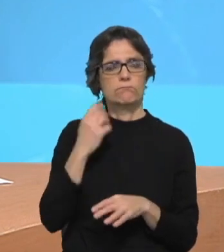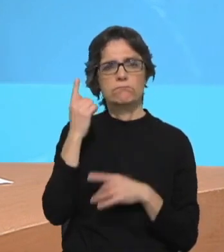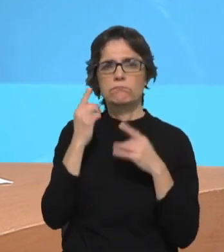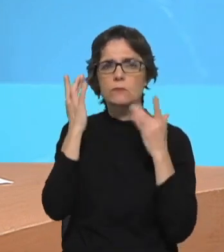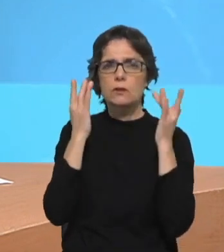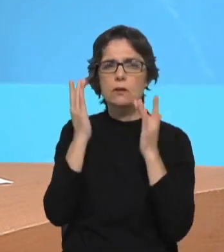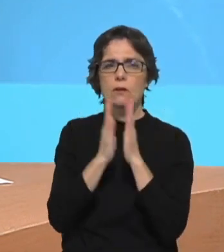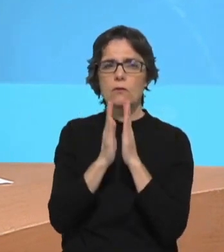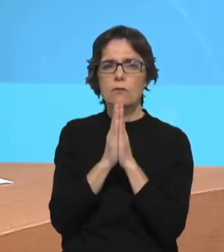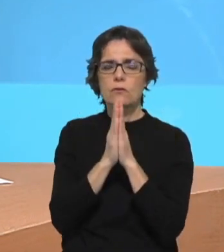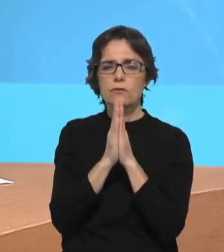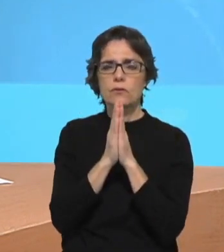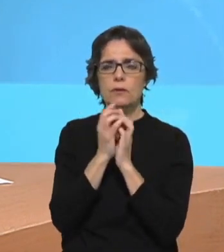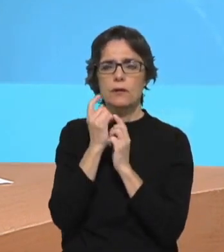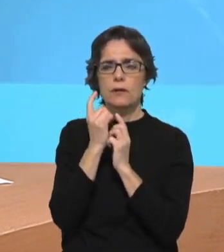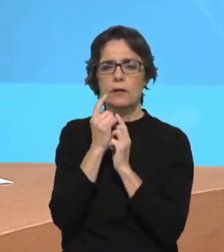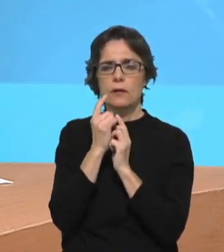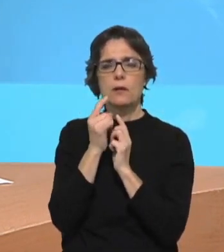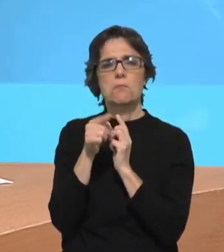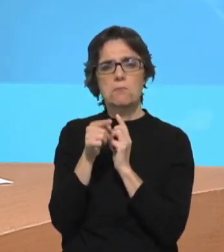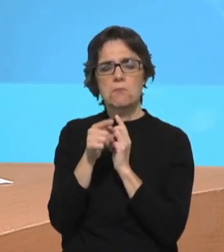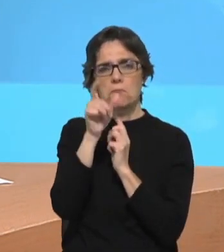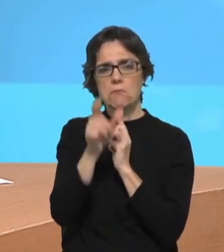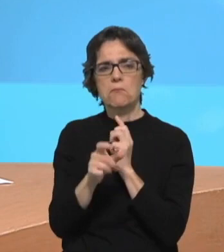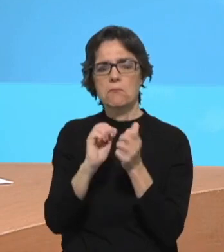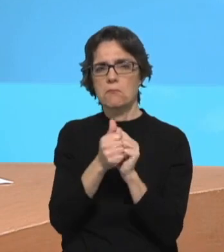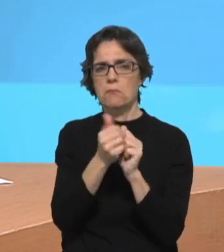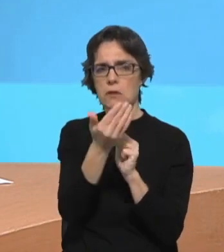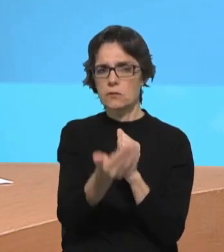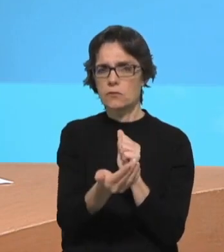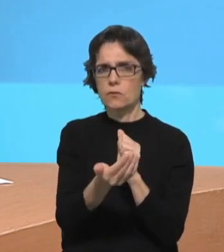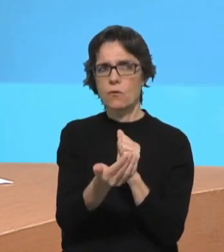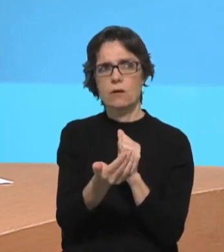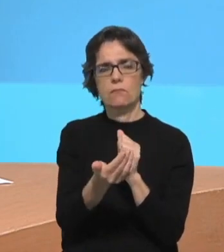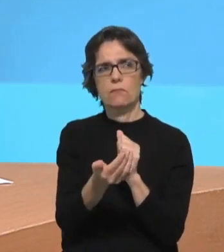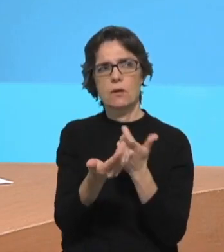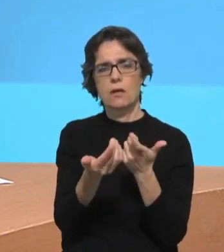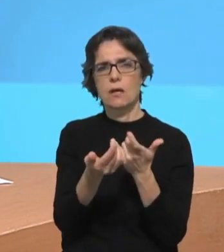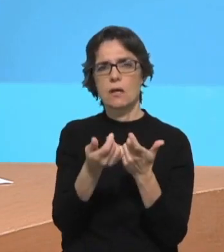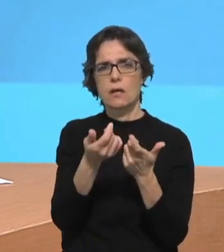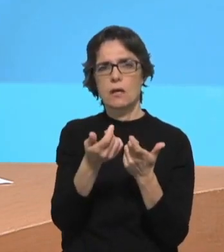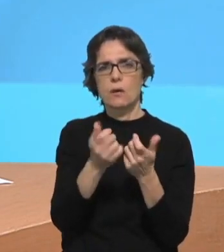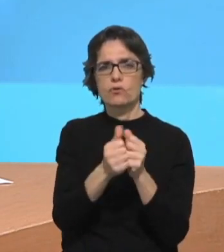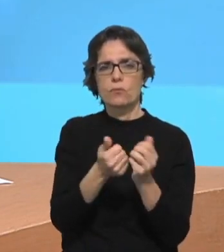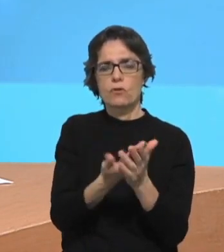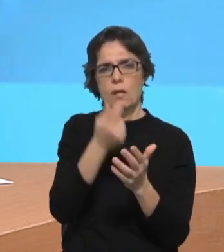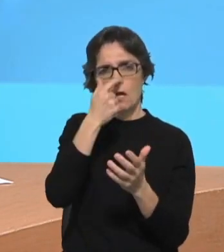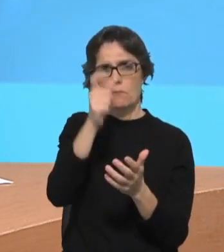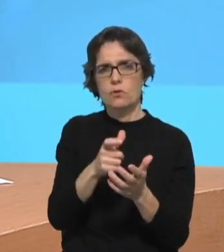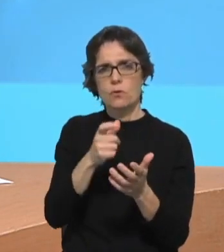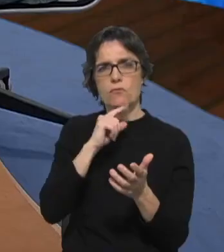um lugar onde o humano se diz na sua complexidade, onde encontramos uma discussão muito importante sobre os